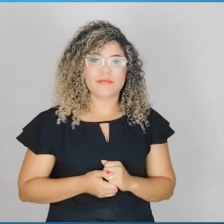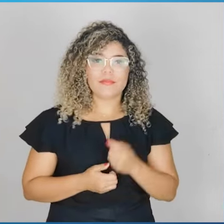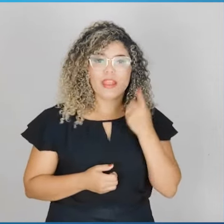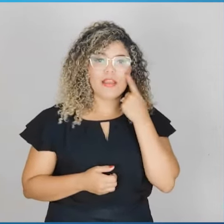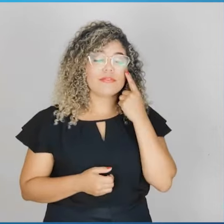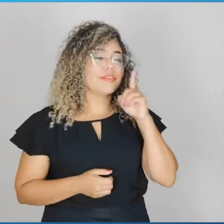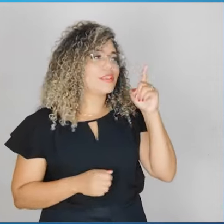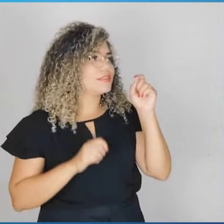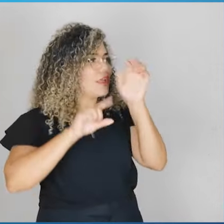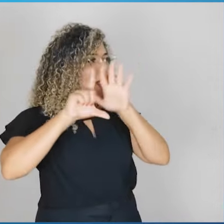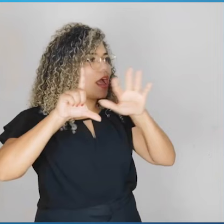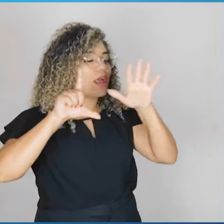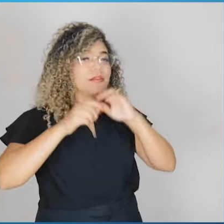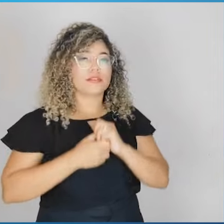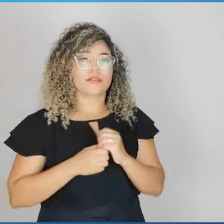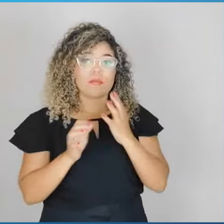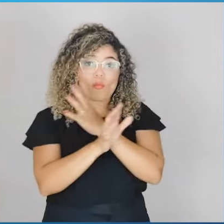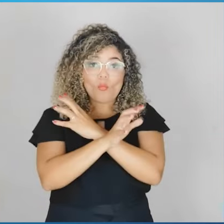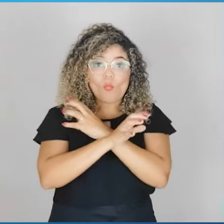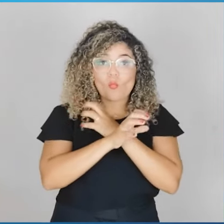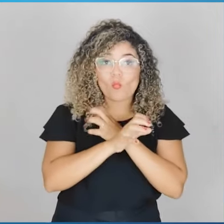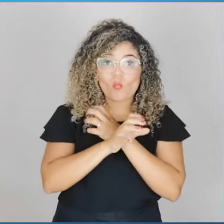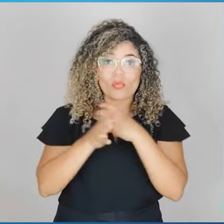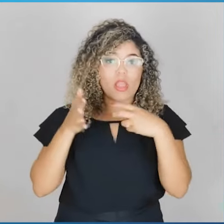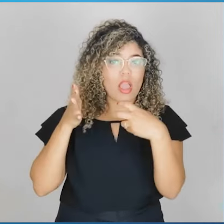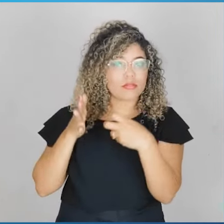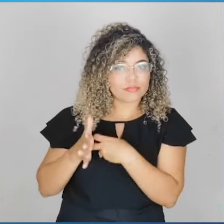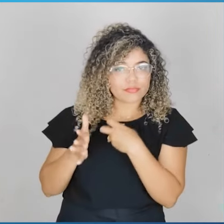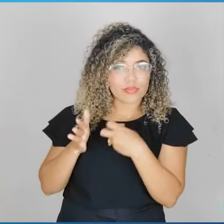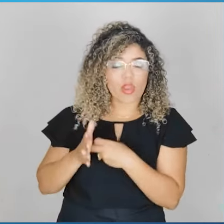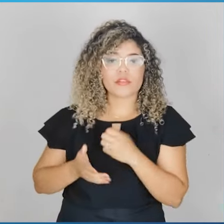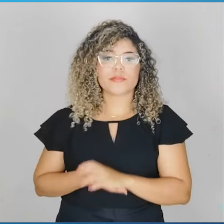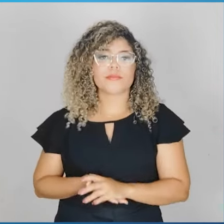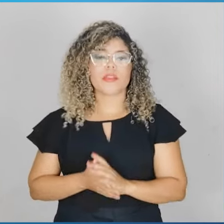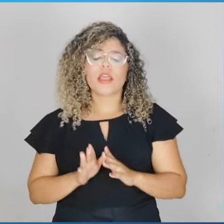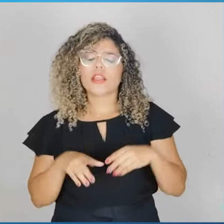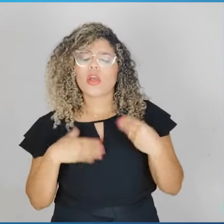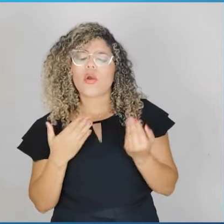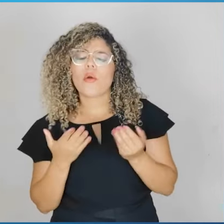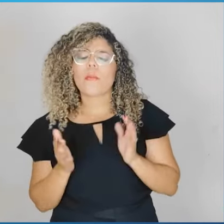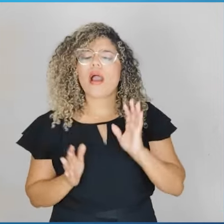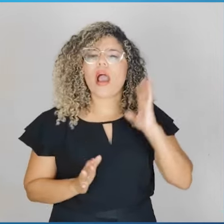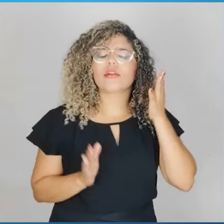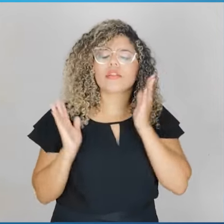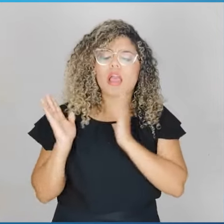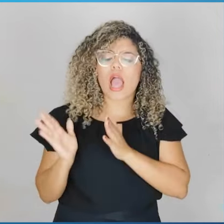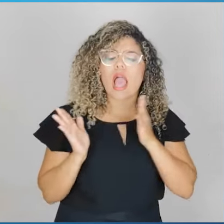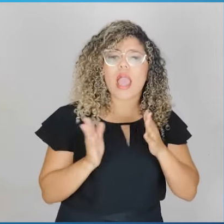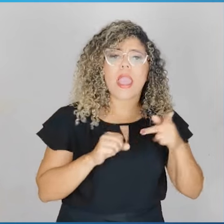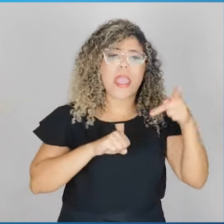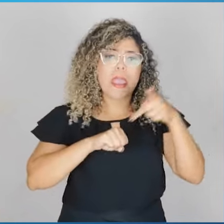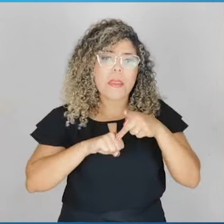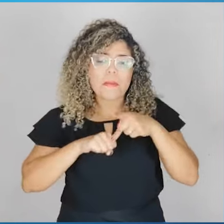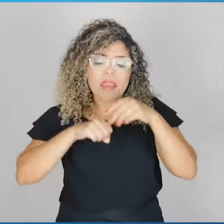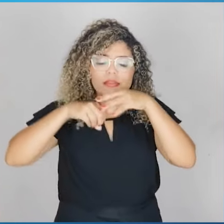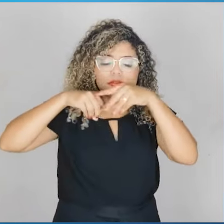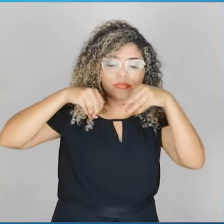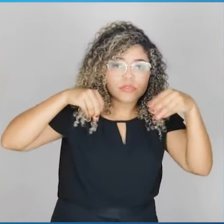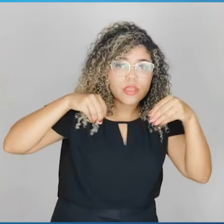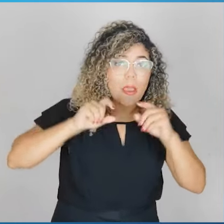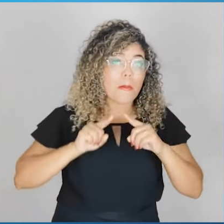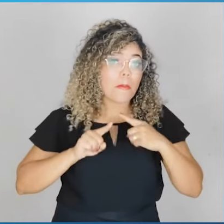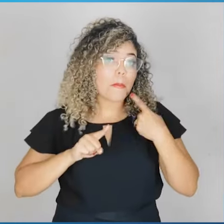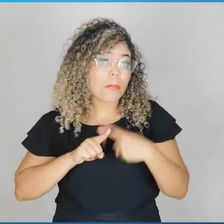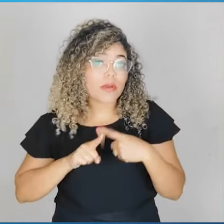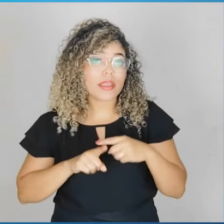lado representa o fóssil de uma libélula. O fenômeno da fossilização só pode ocorrer em rochas sedimentares, pois,